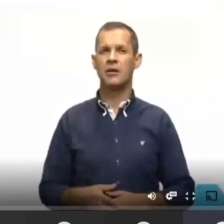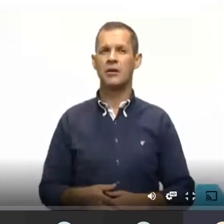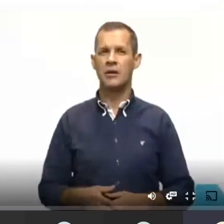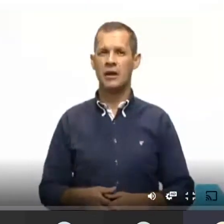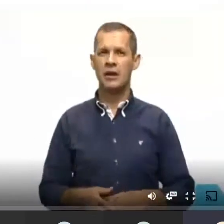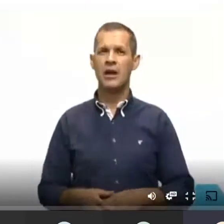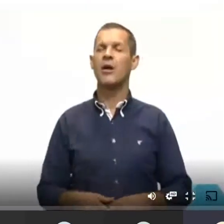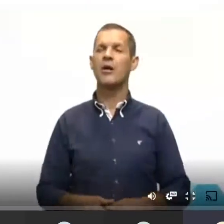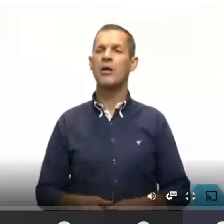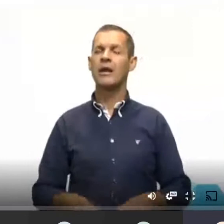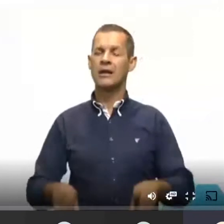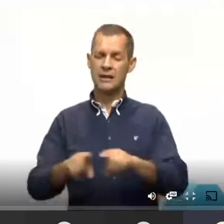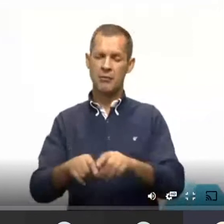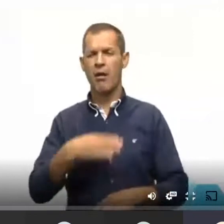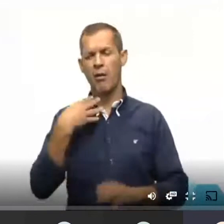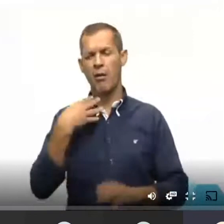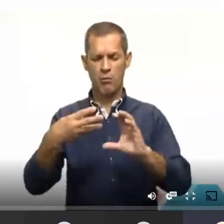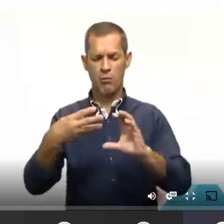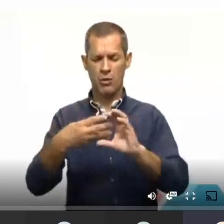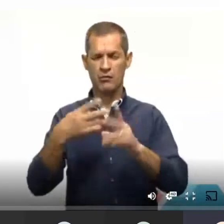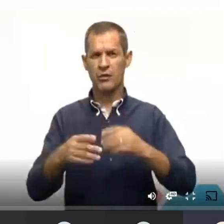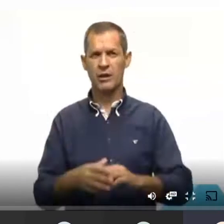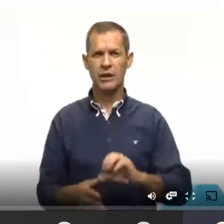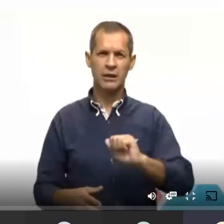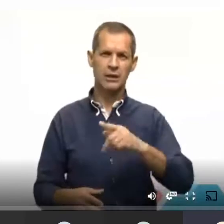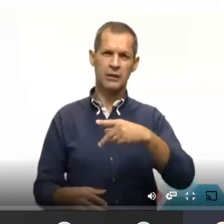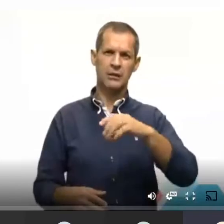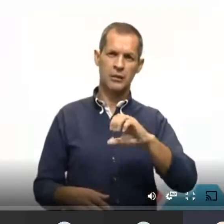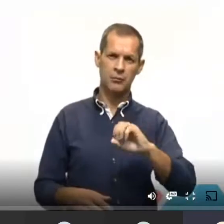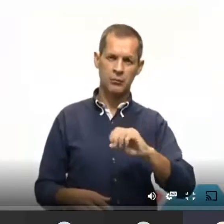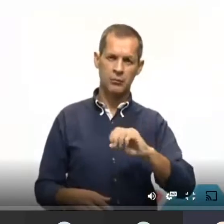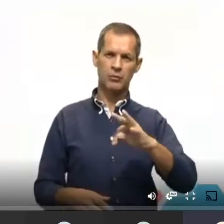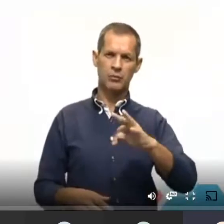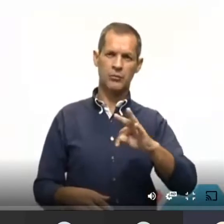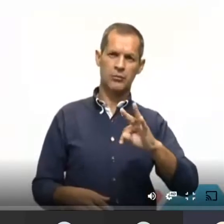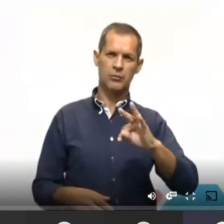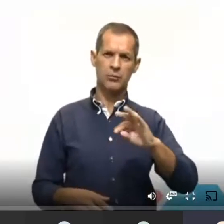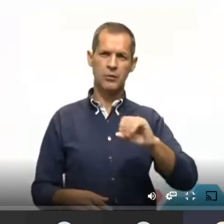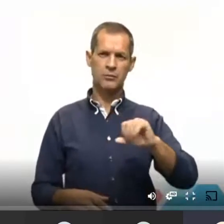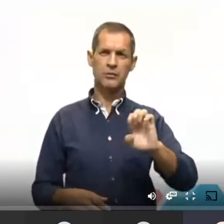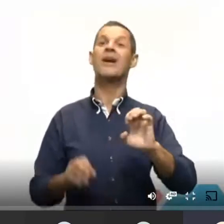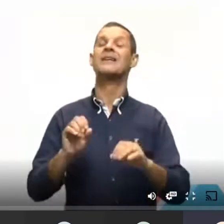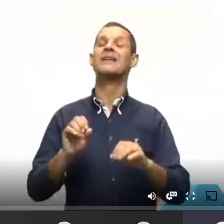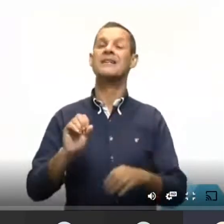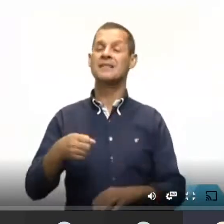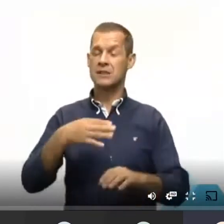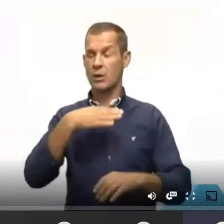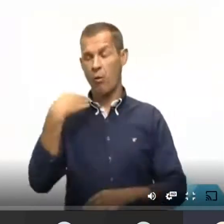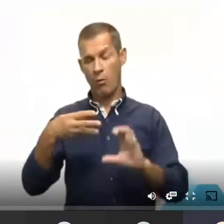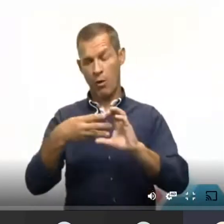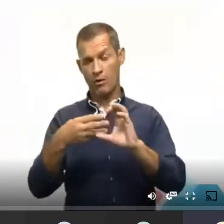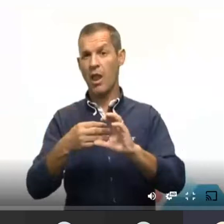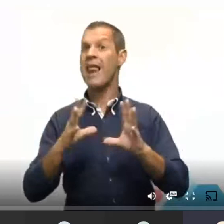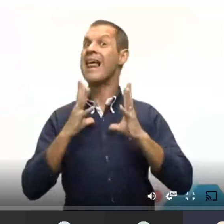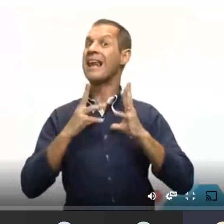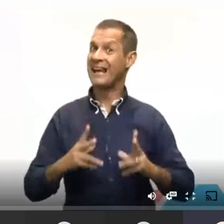Então, a outra via de morte celular, nós vamos chamar de apoptose. A apoptose, sim, é uma morte